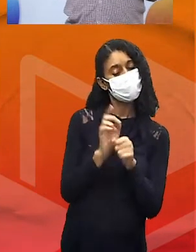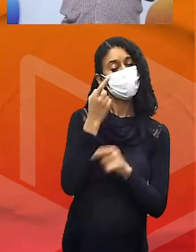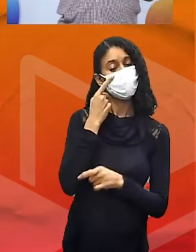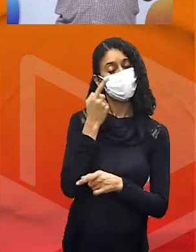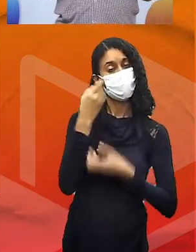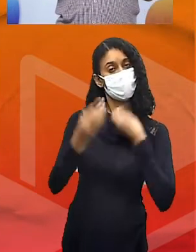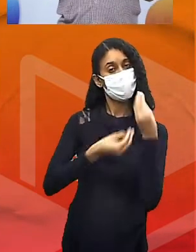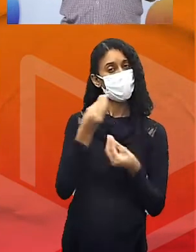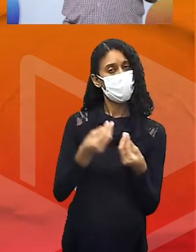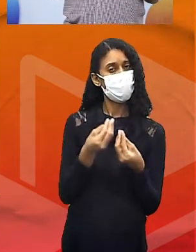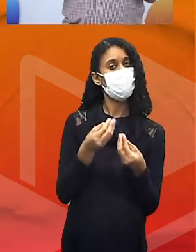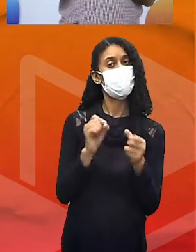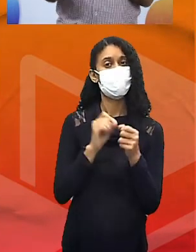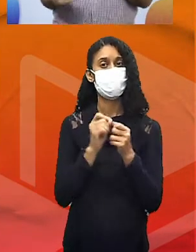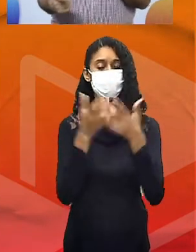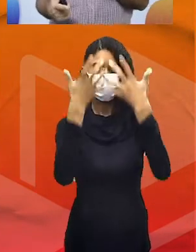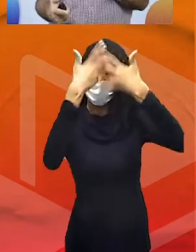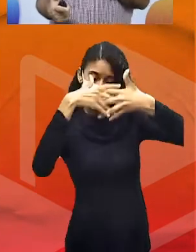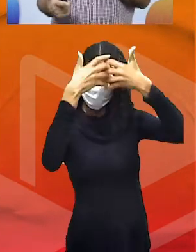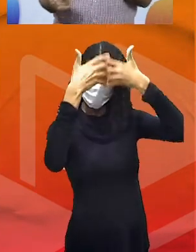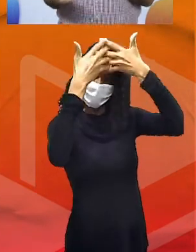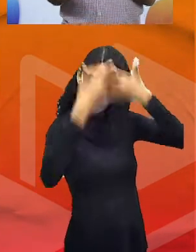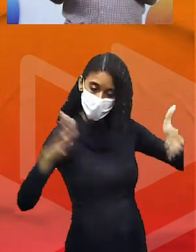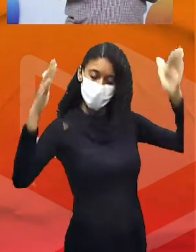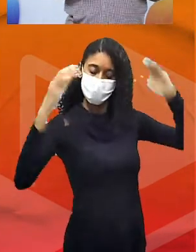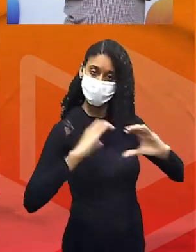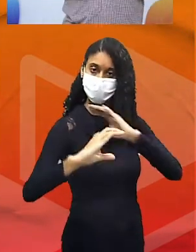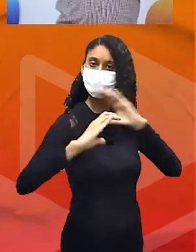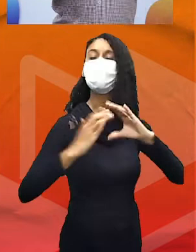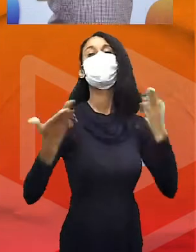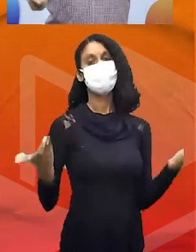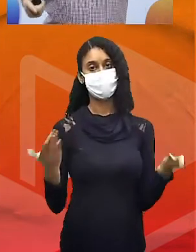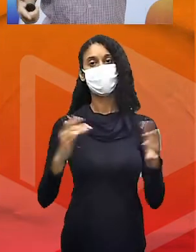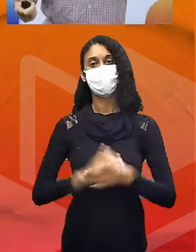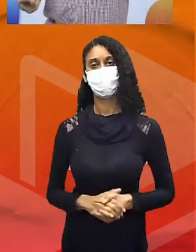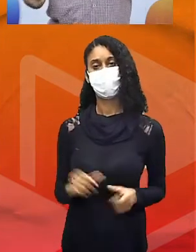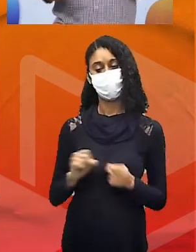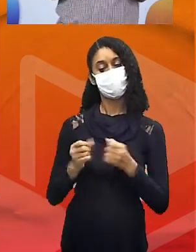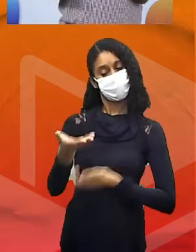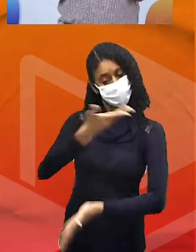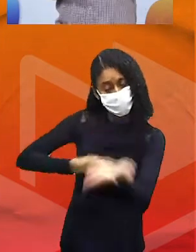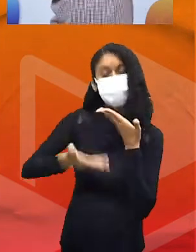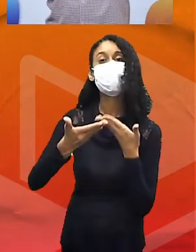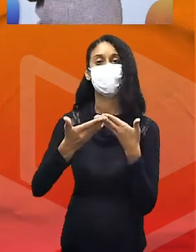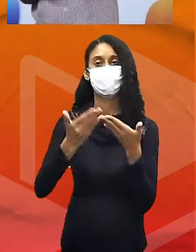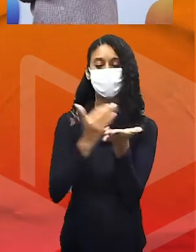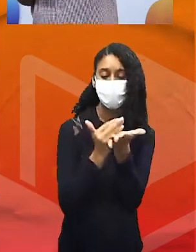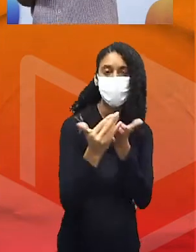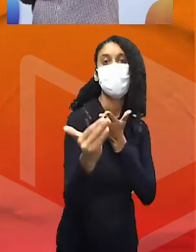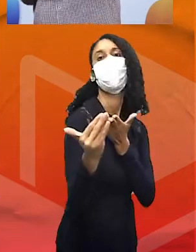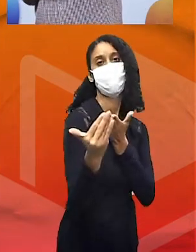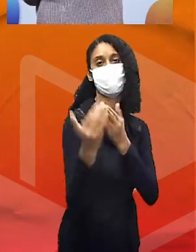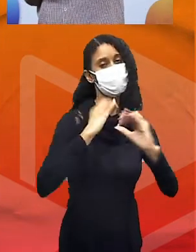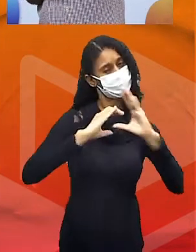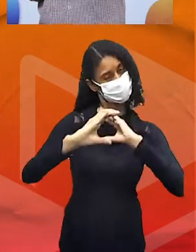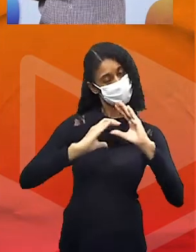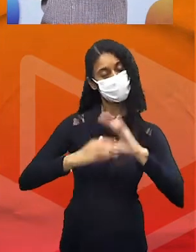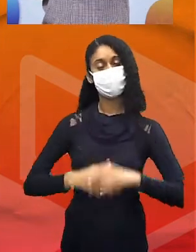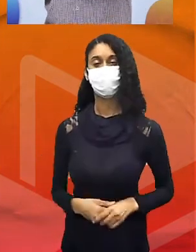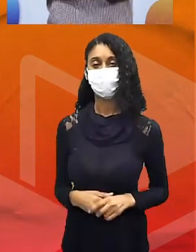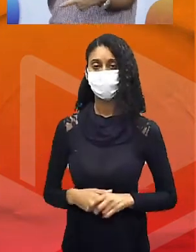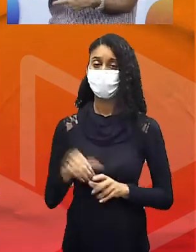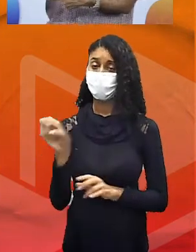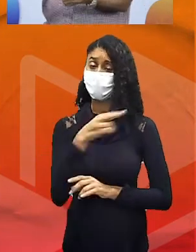está querendo desbloquear a comunicação, quer entabular uma comunicação, quer dar início a uma comunicação,